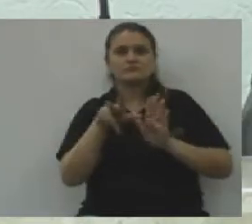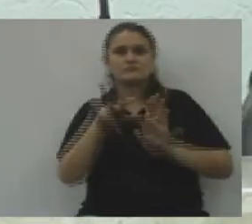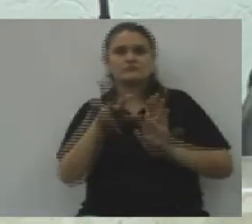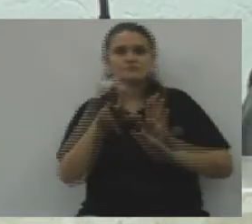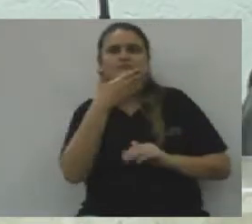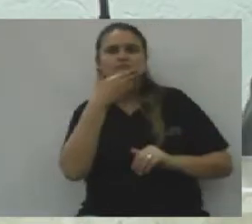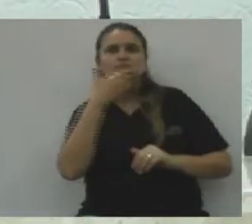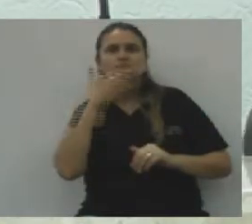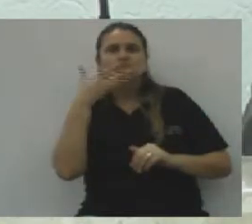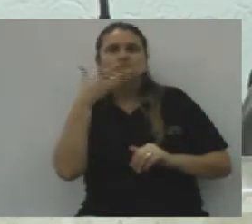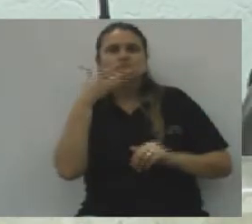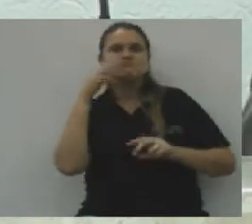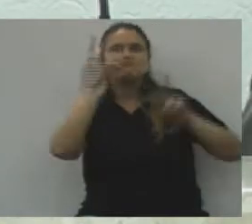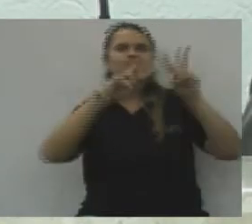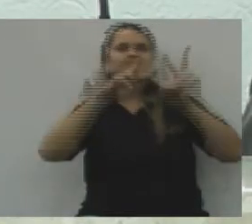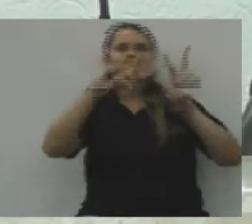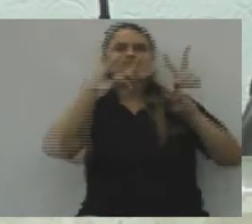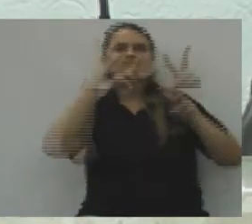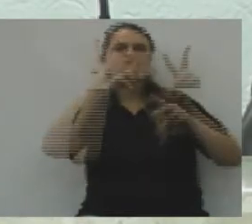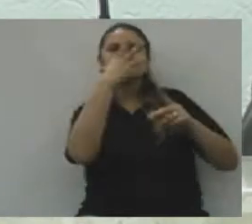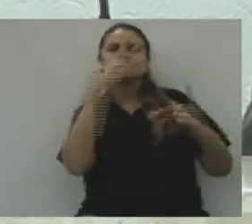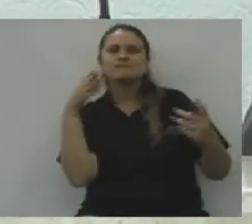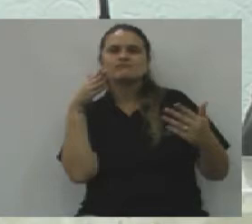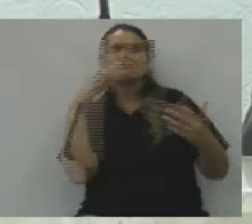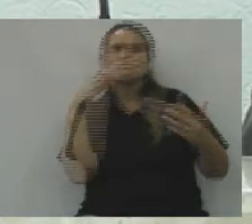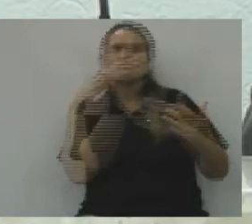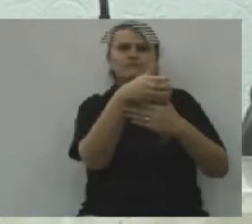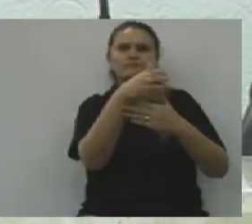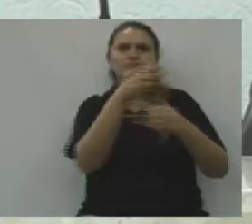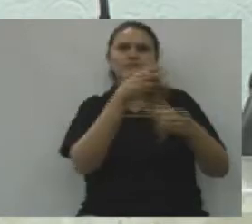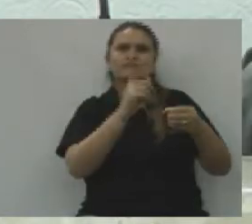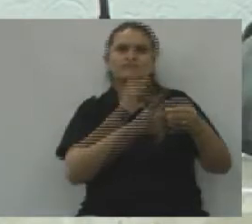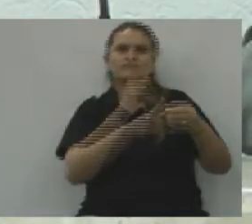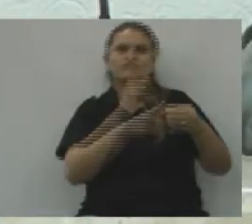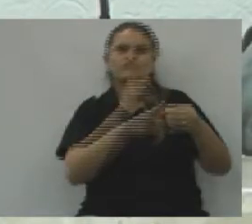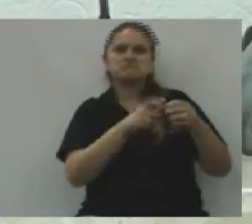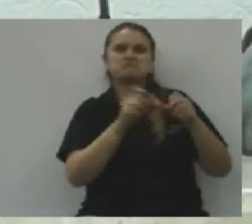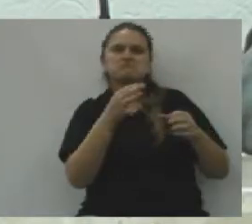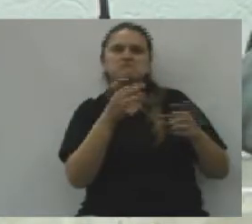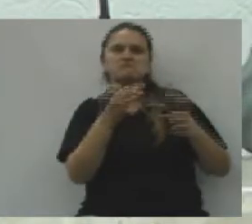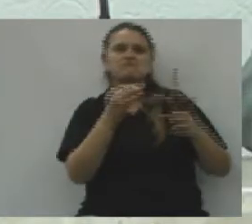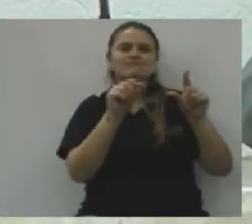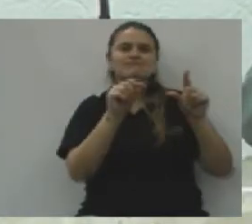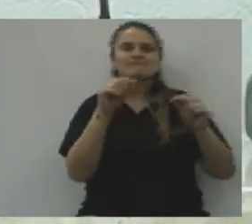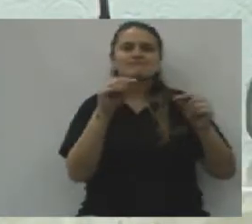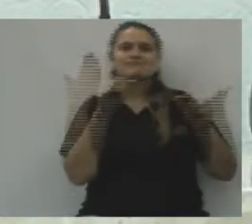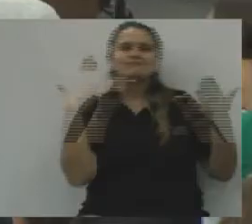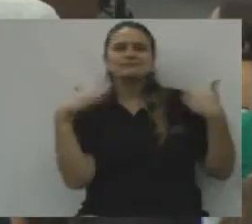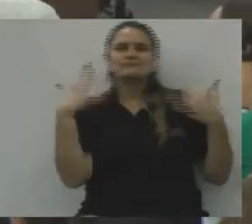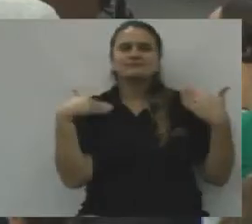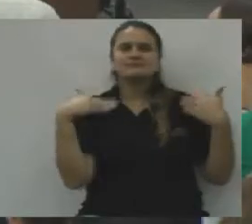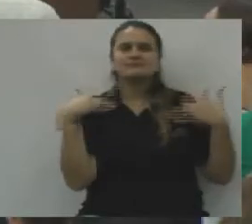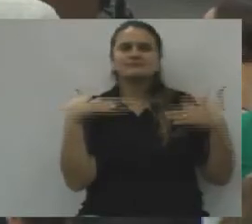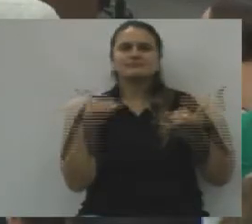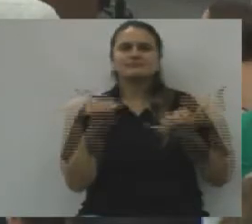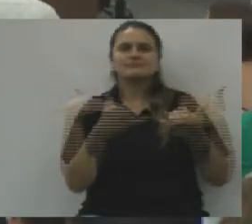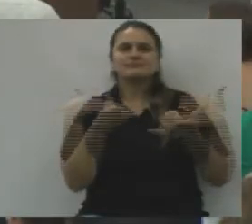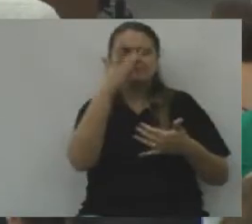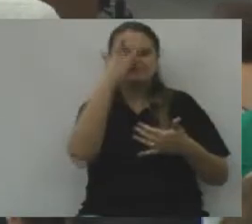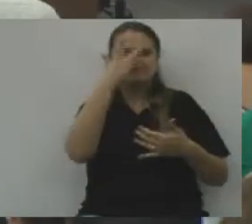aspecto visual da entrada da cidade e será mais uma opção de lazer para a população. Em discussão?